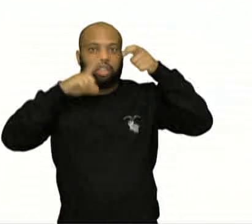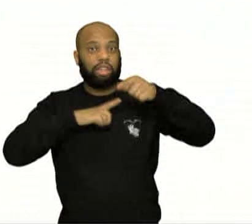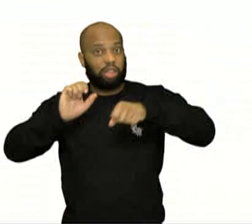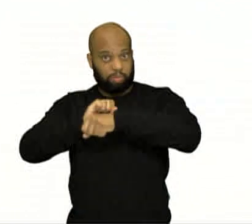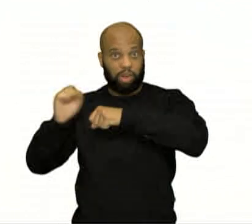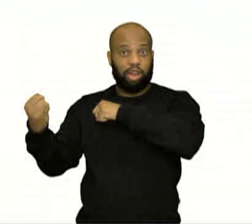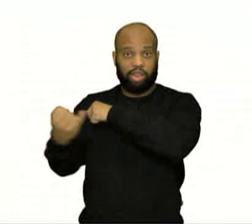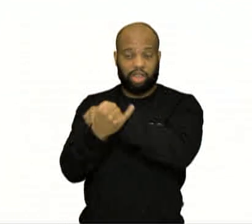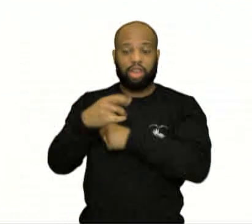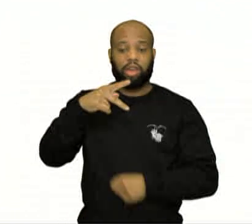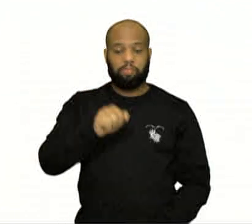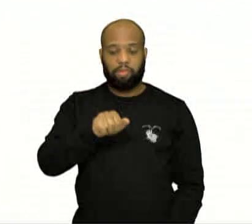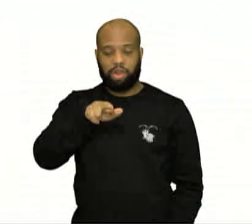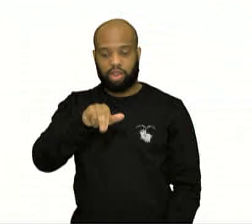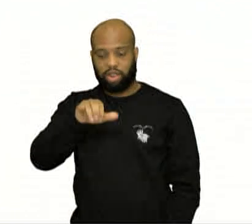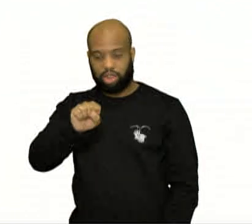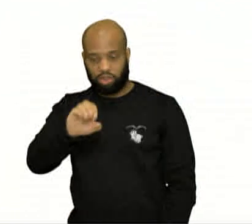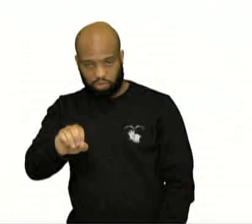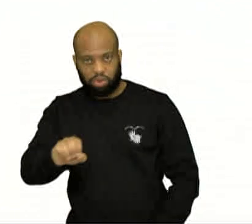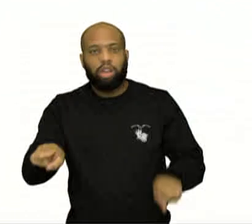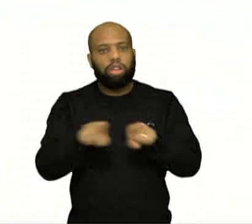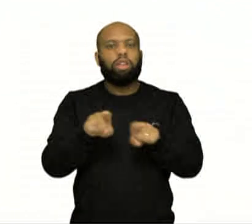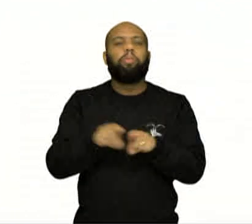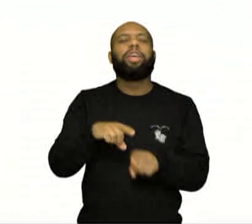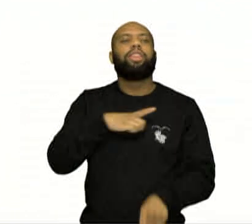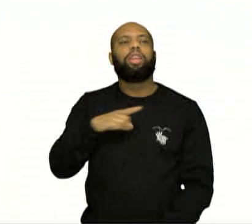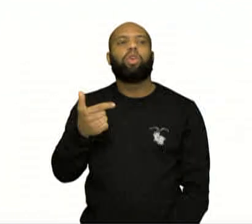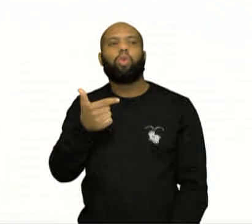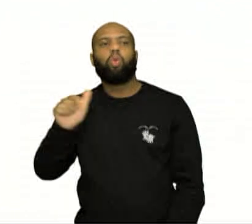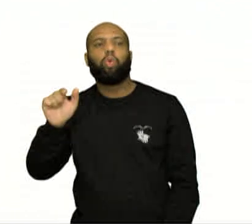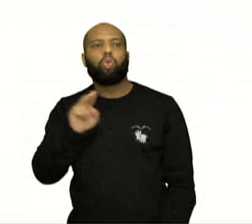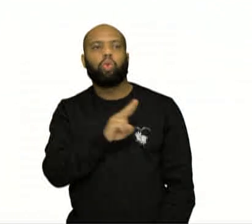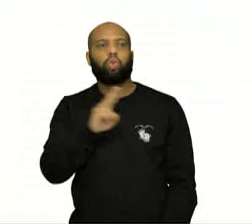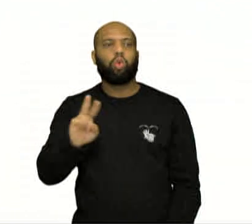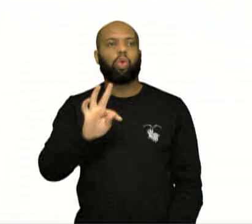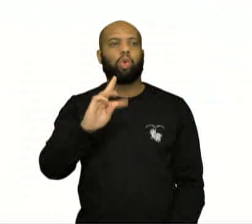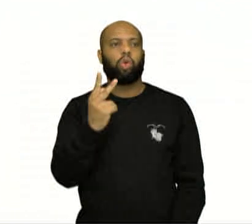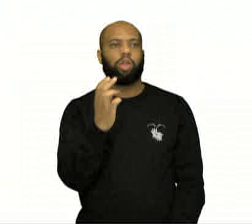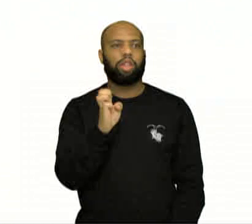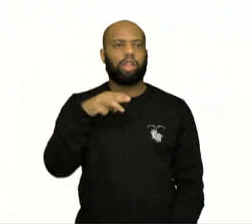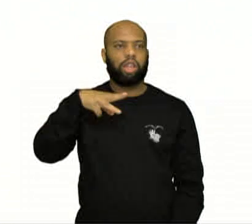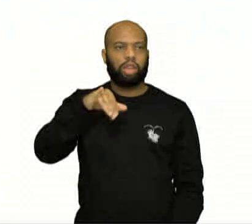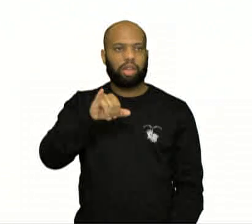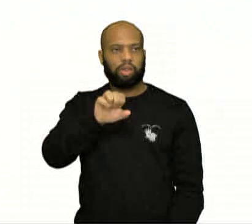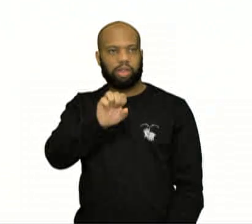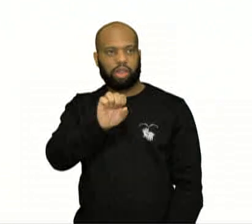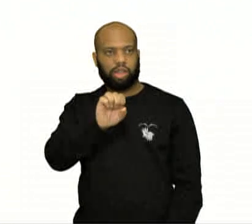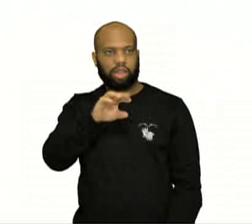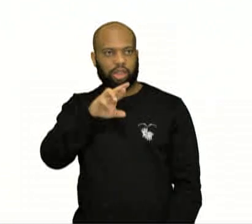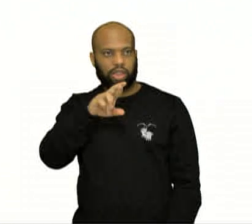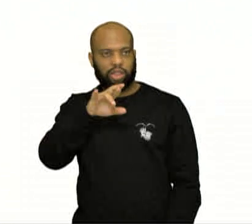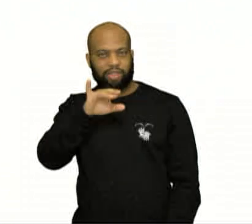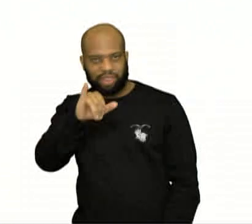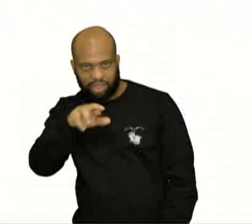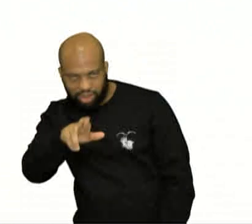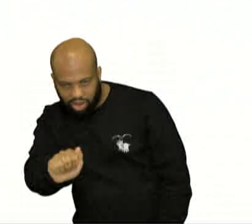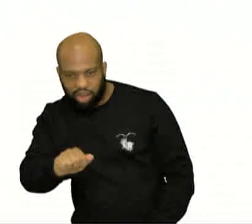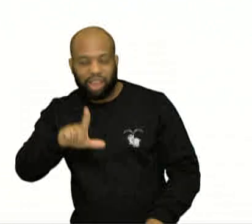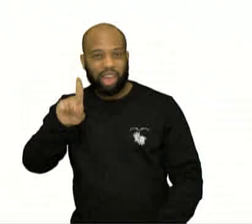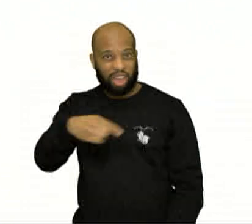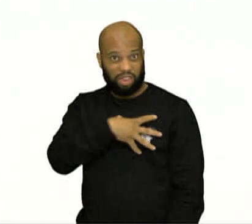Paraíso, também conhecida como Temícera ou Temícera, filha da rainha das